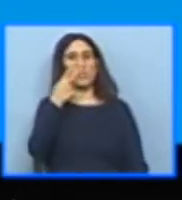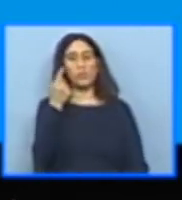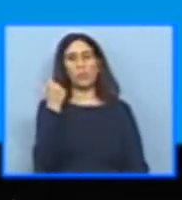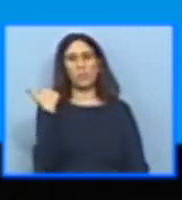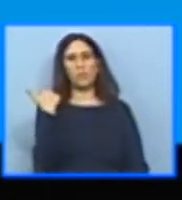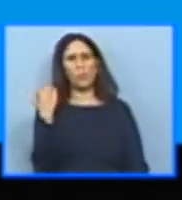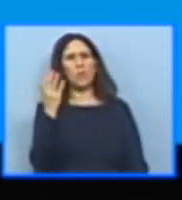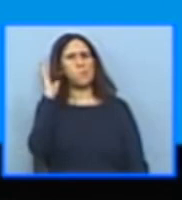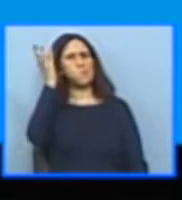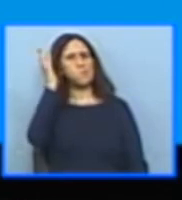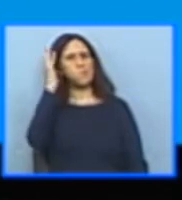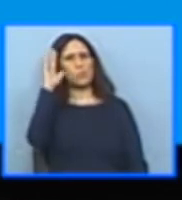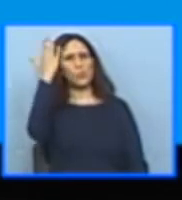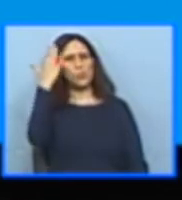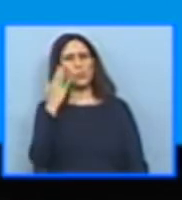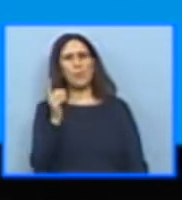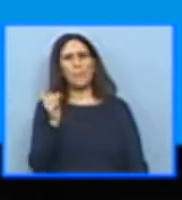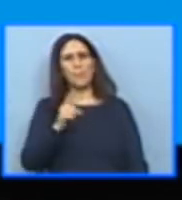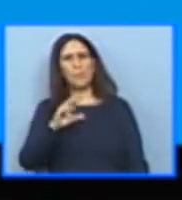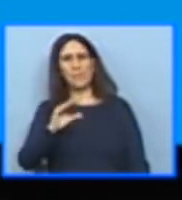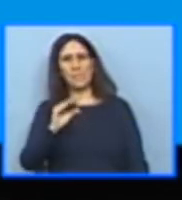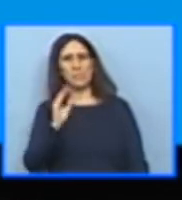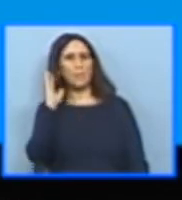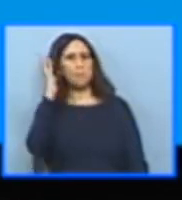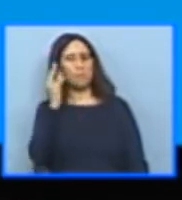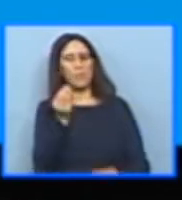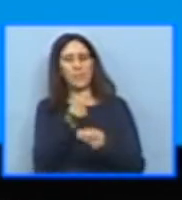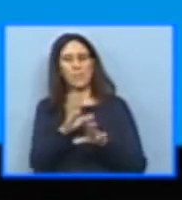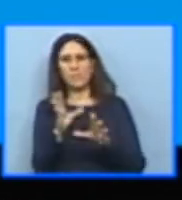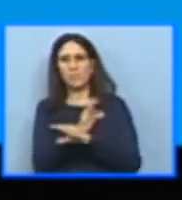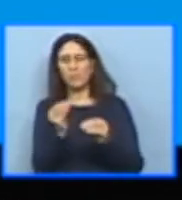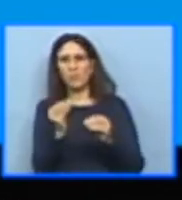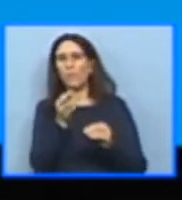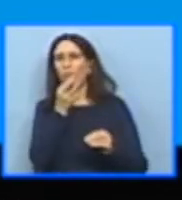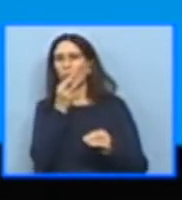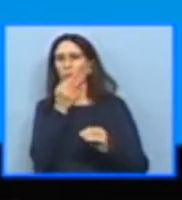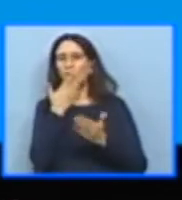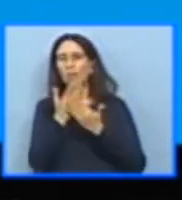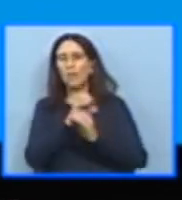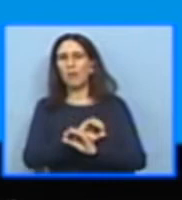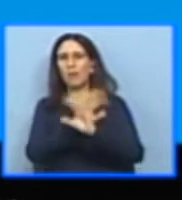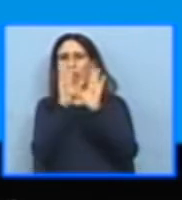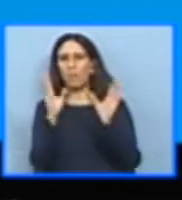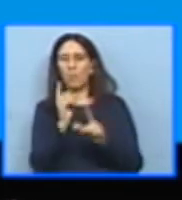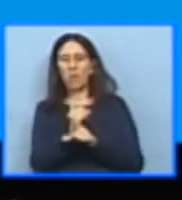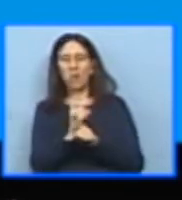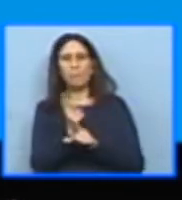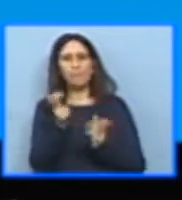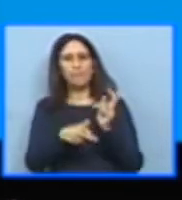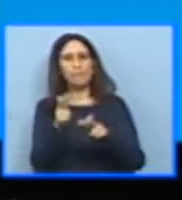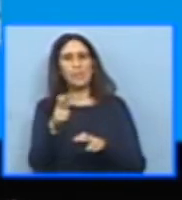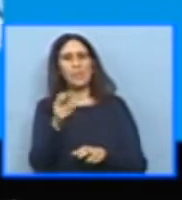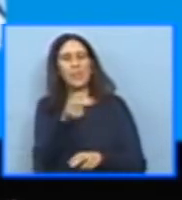uma grande conferência, a 10ª Conferência de Crianças Desaparecidas, que falou claramente deste fenómeno das